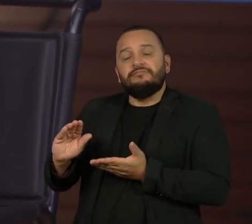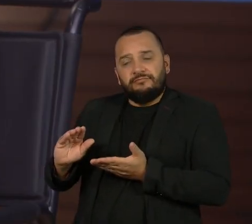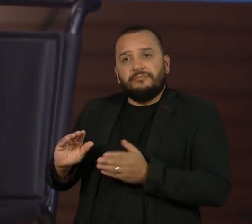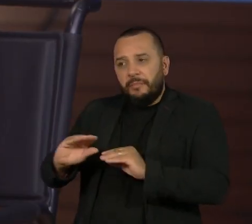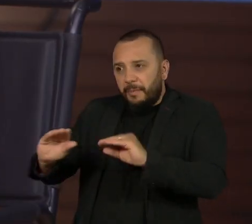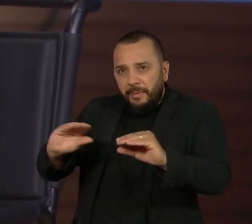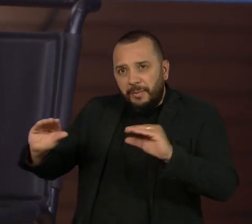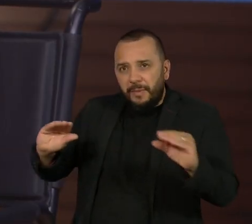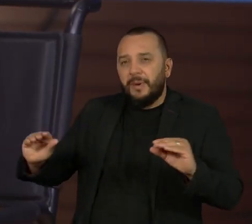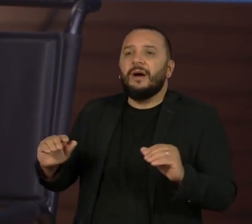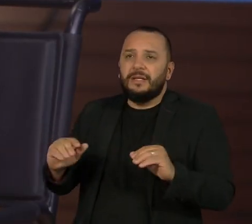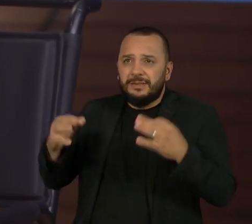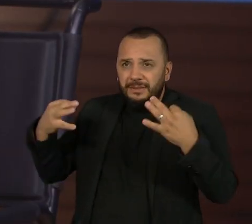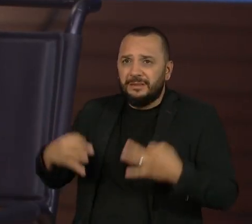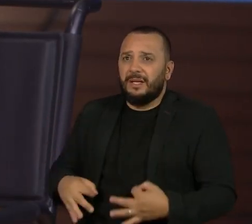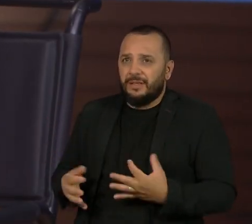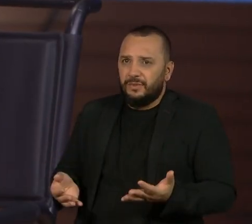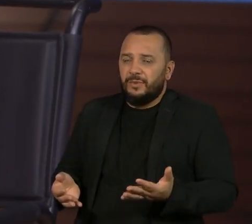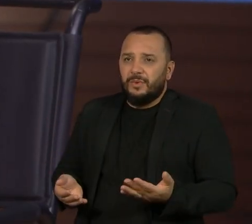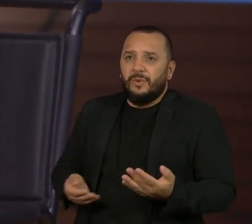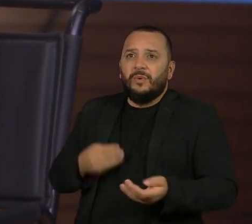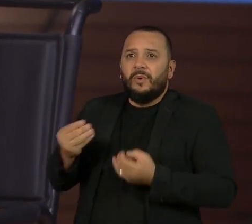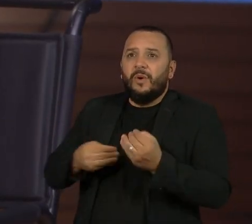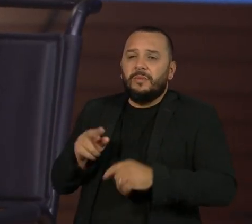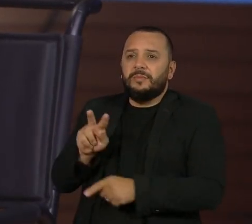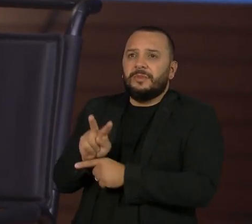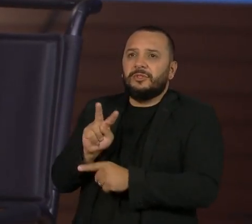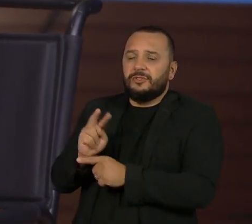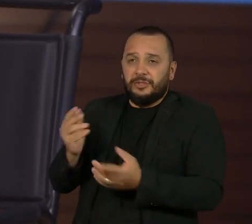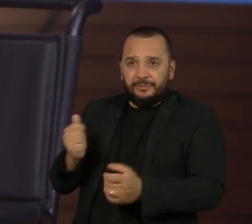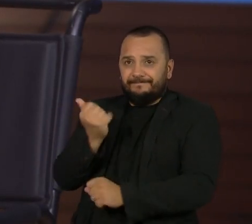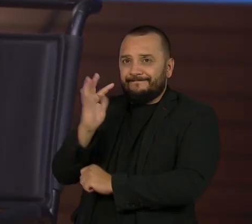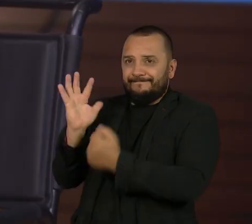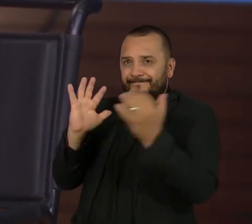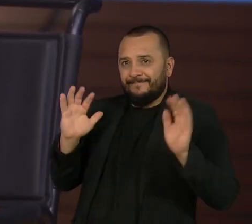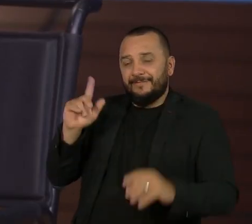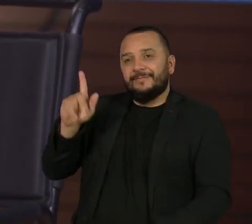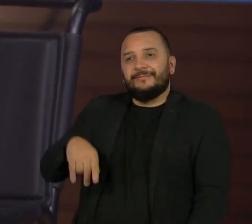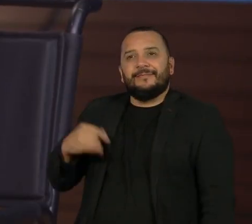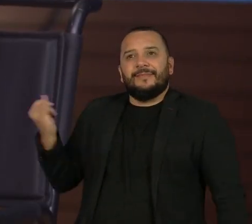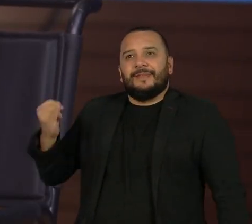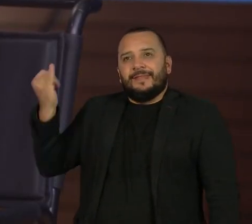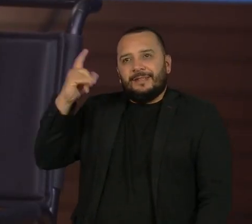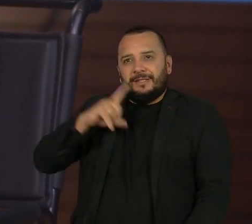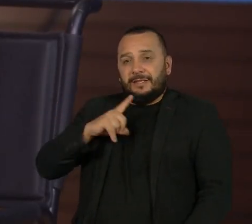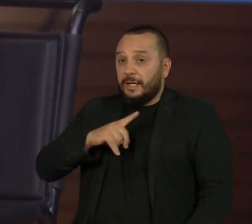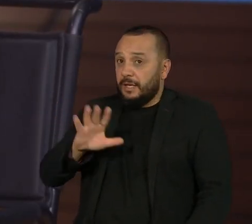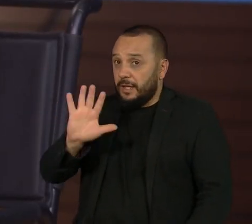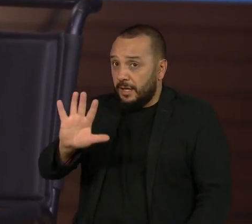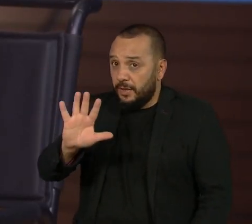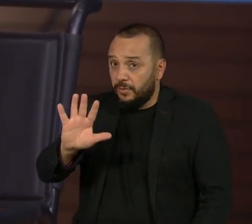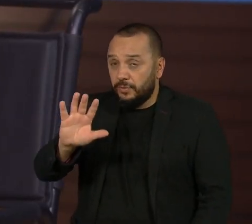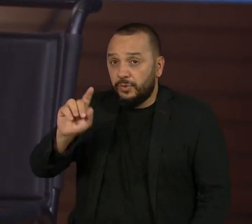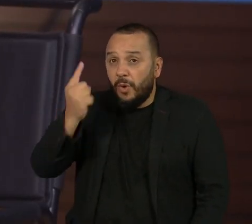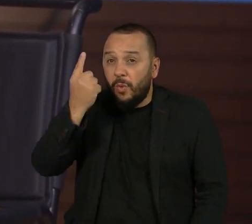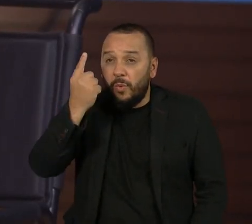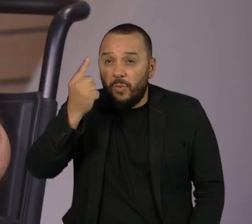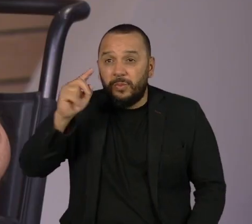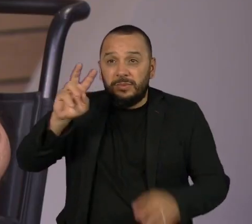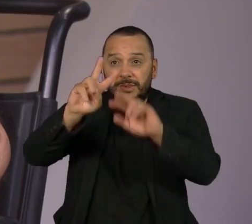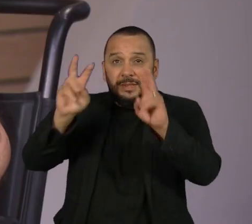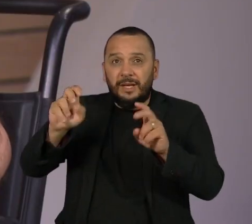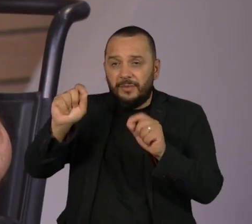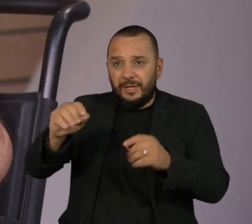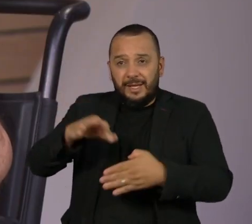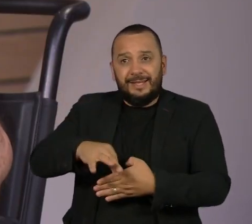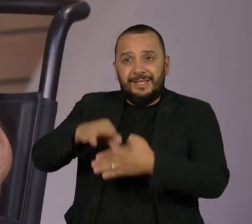de como se lida com a floresta. Então, isso é muito, muito importante. Mas eu queria só trazer mais um ponto, que a